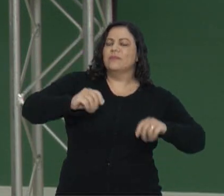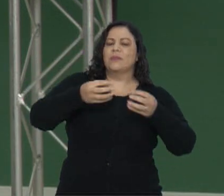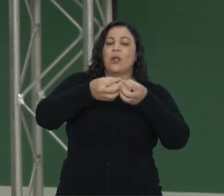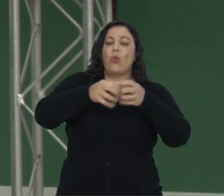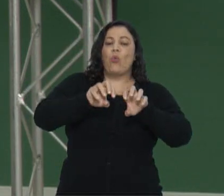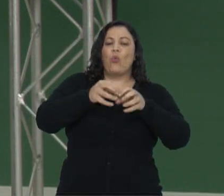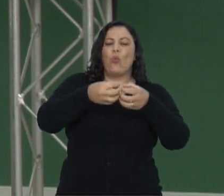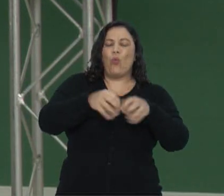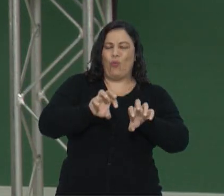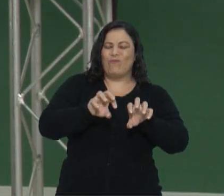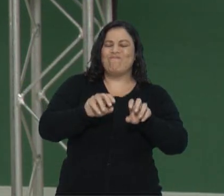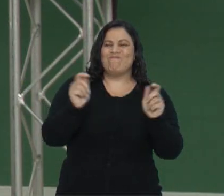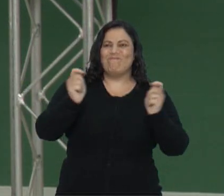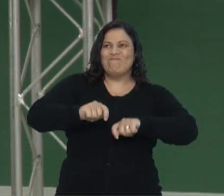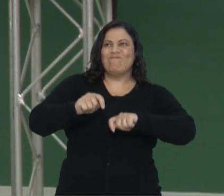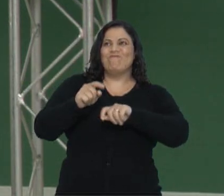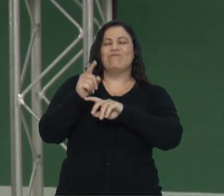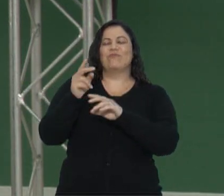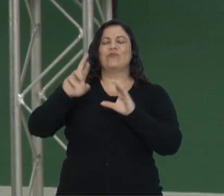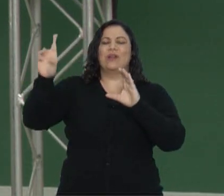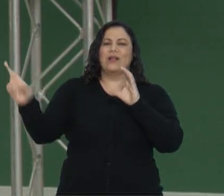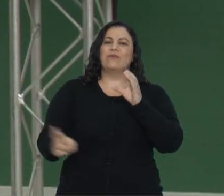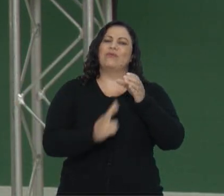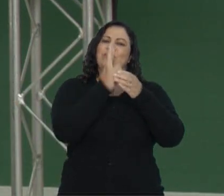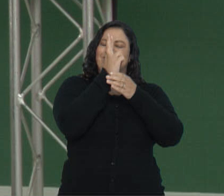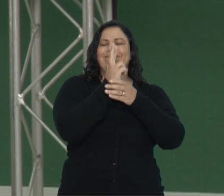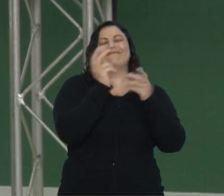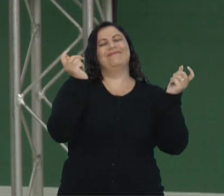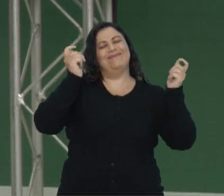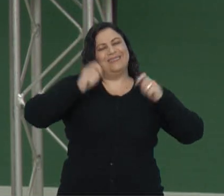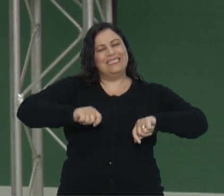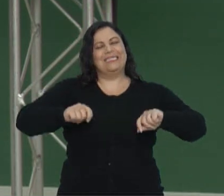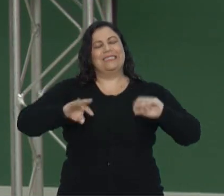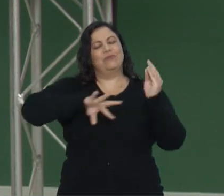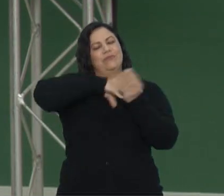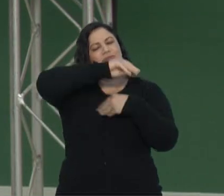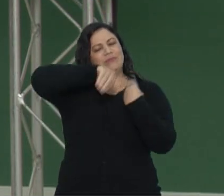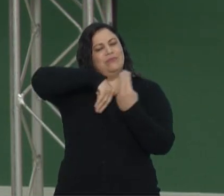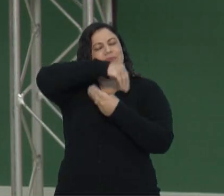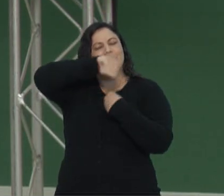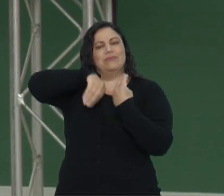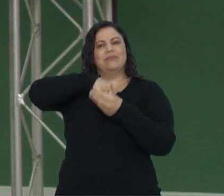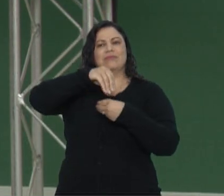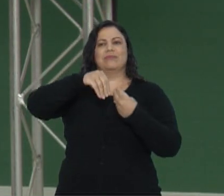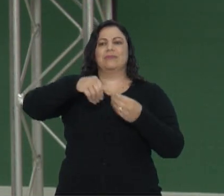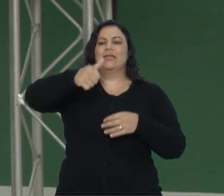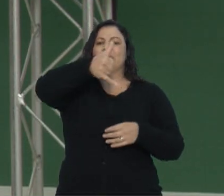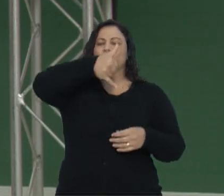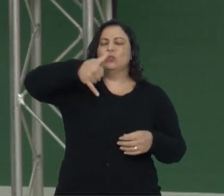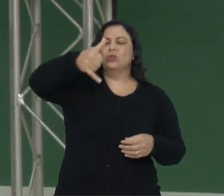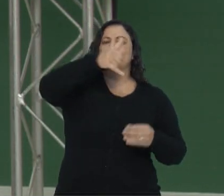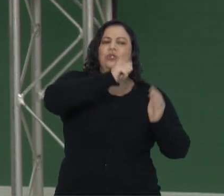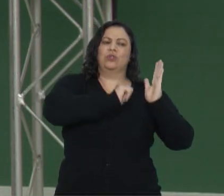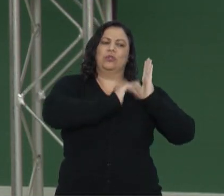lá do Renascimento, né, que na Alta Renascença vira a tinta a óleo, mas ainda era caro aqui no Brasil importar esses pigmentos.